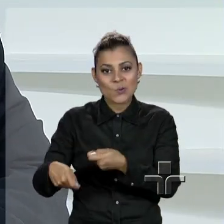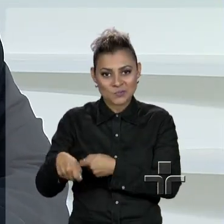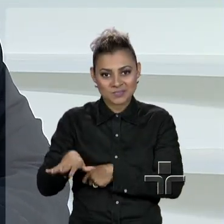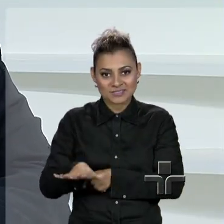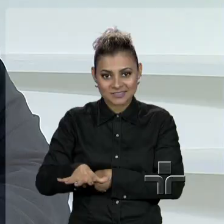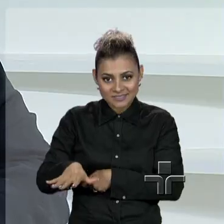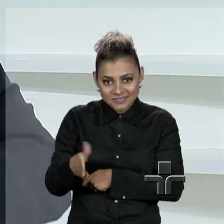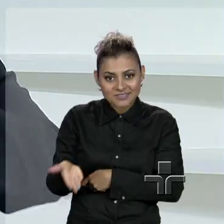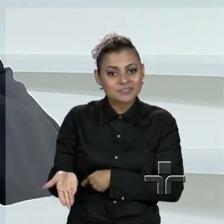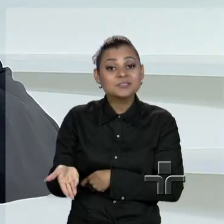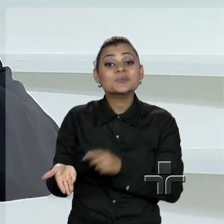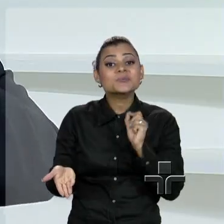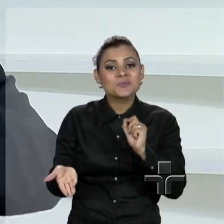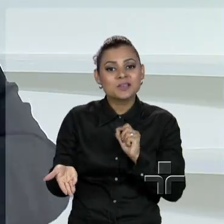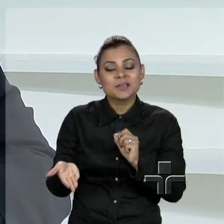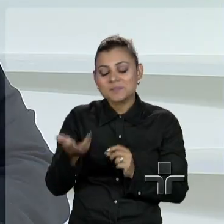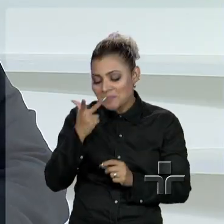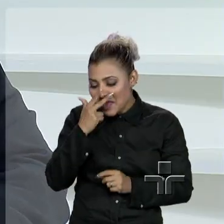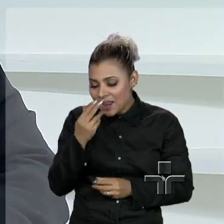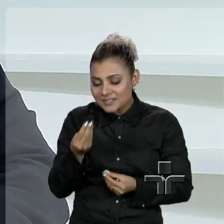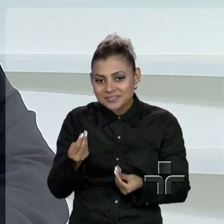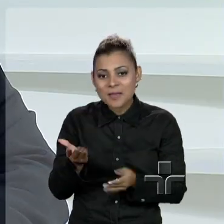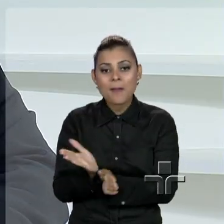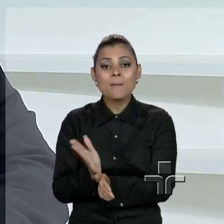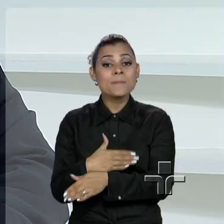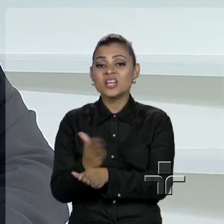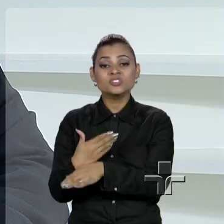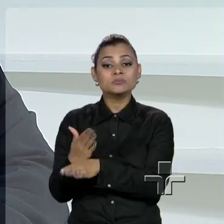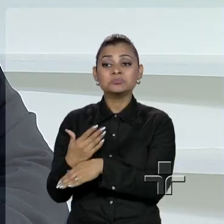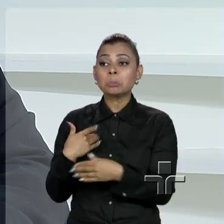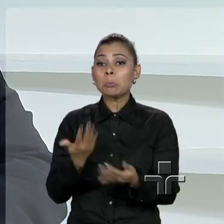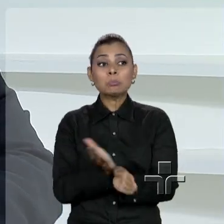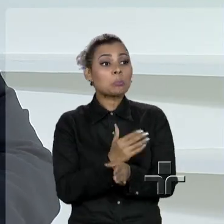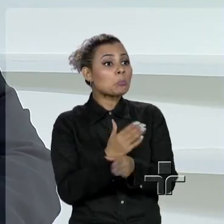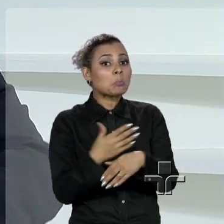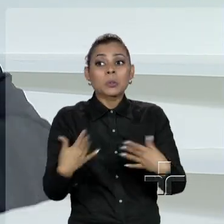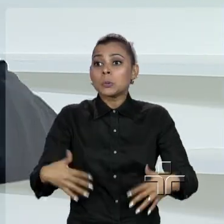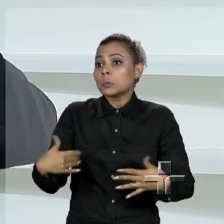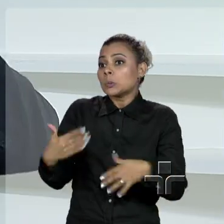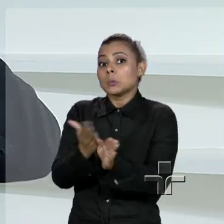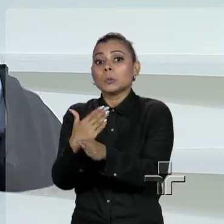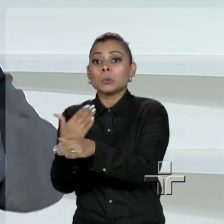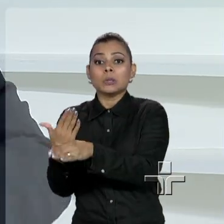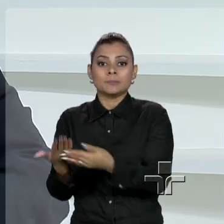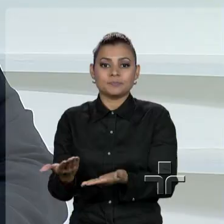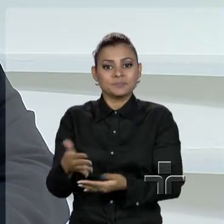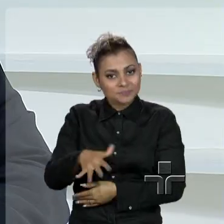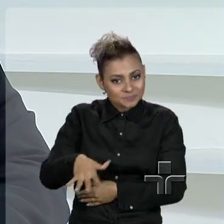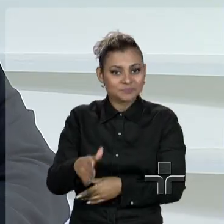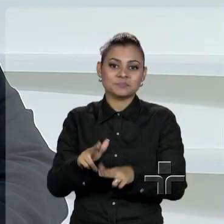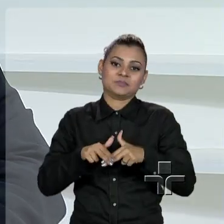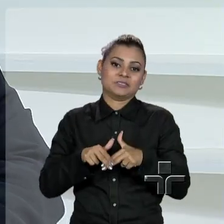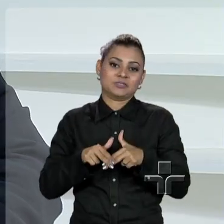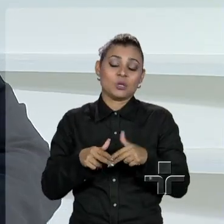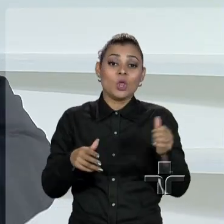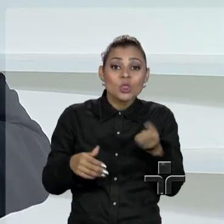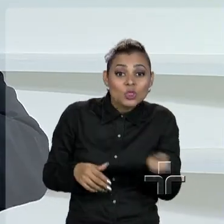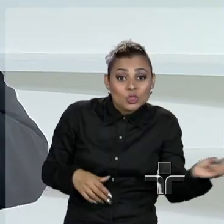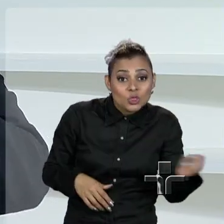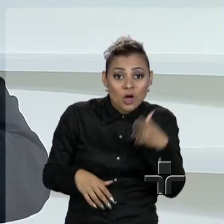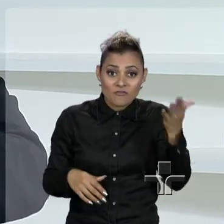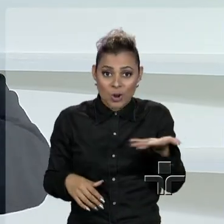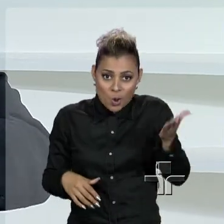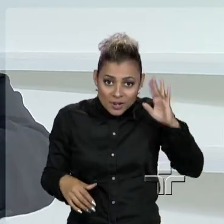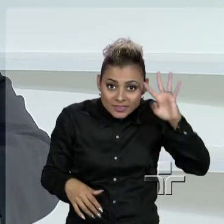diziam aí, um pouco perdida no espaço. e essas novas teorias dizem isso. Como é que